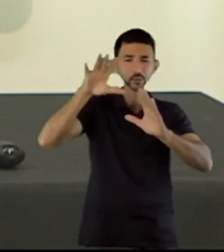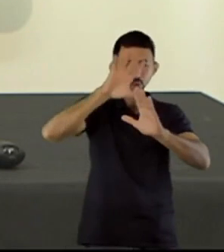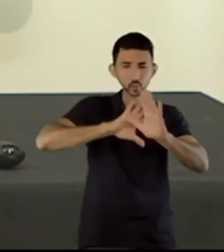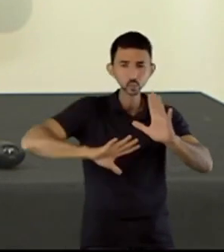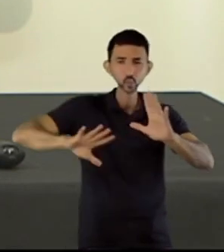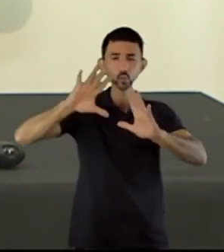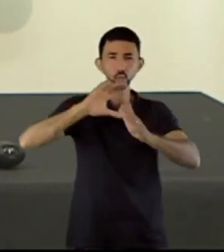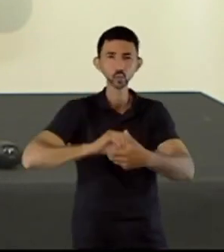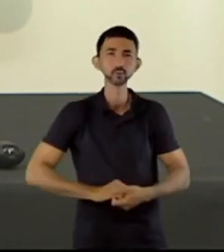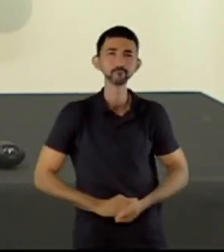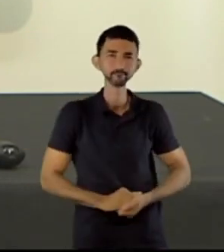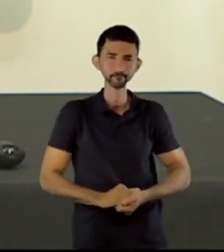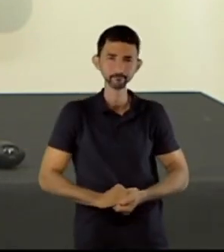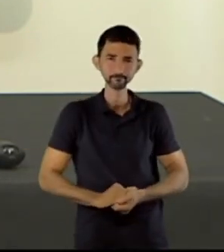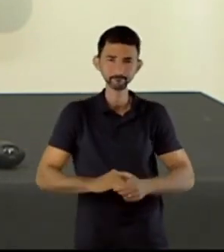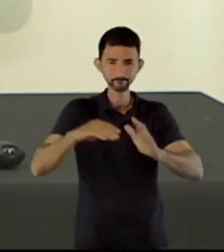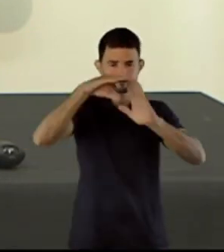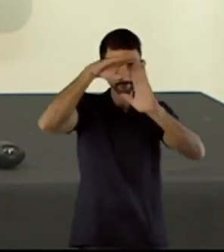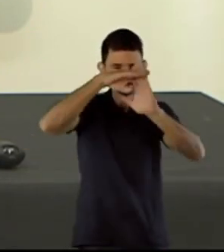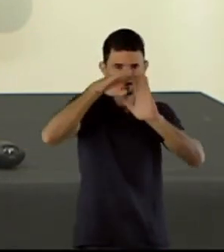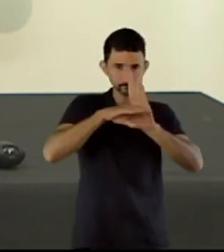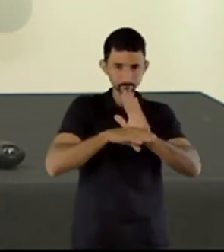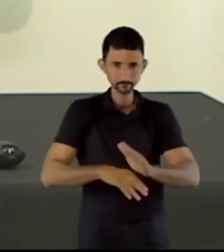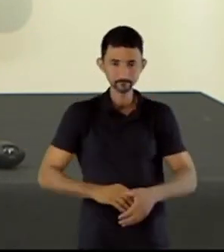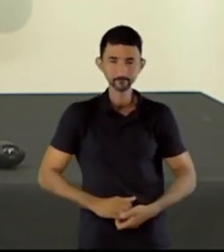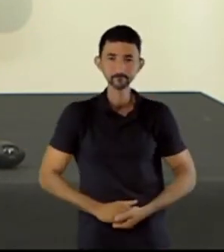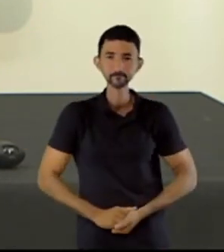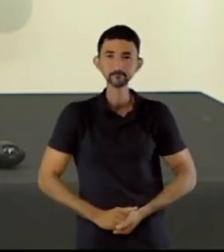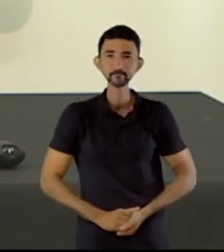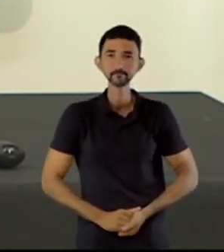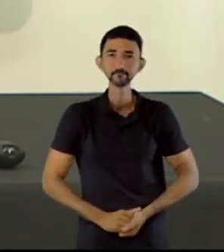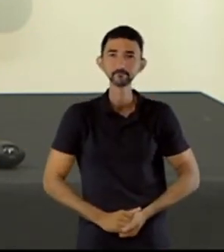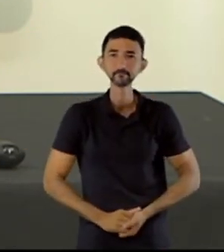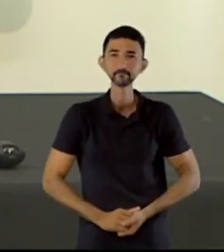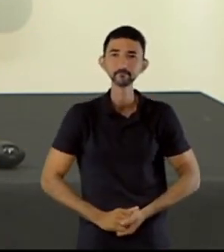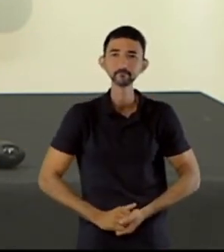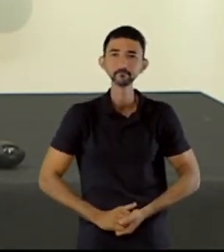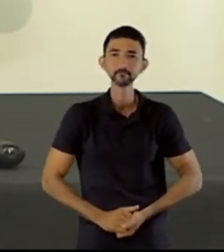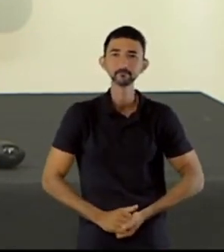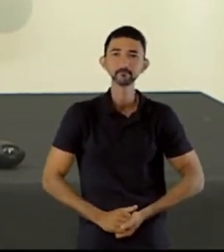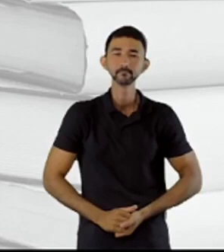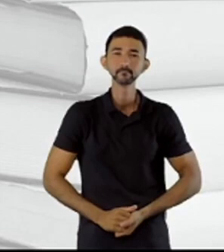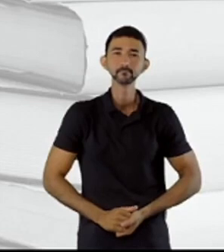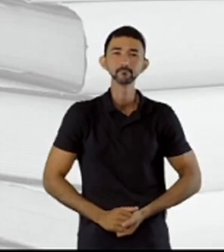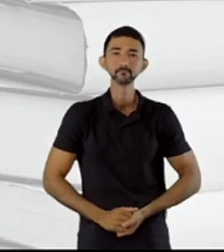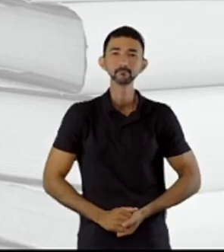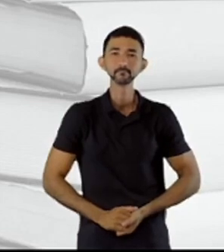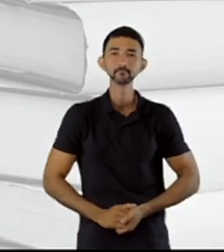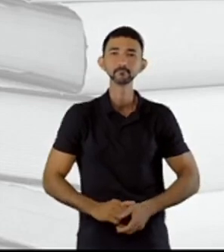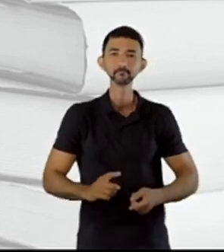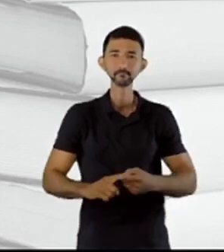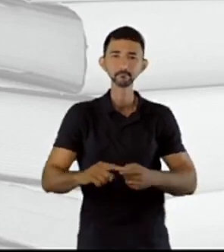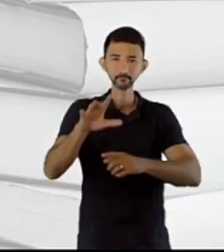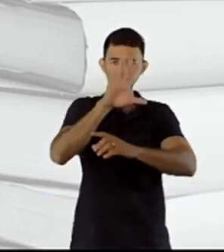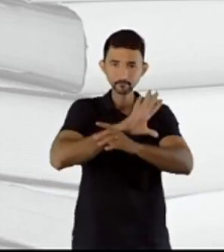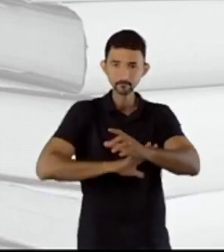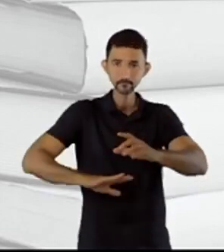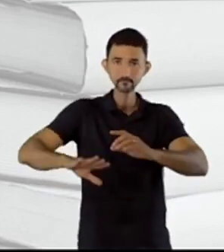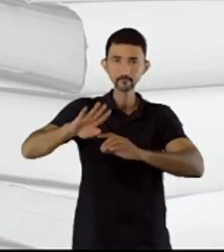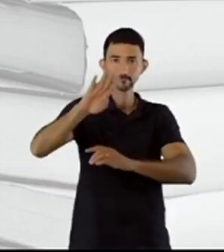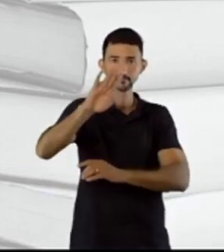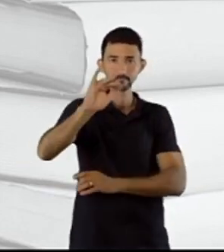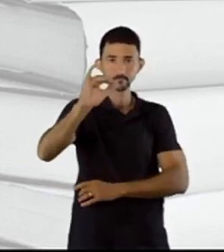basicamente em alguns pontos dela, tudo bem? E você vai ter aqui também a biosfera, né? O que é